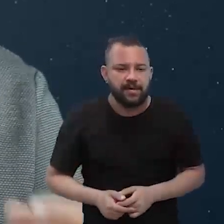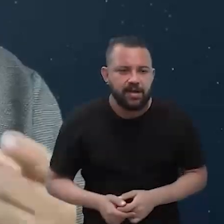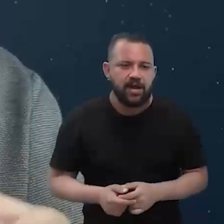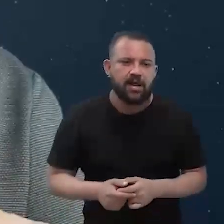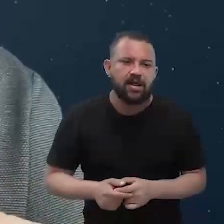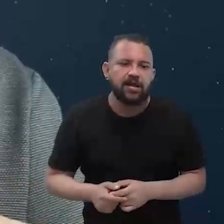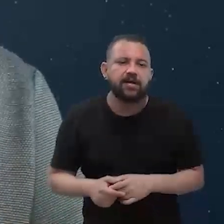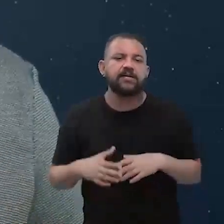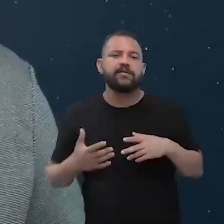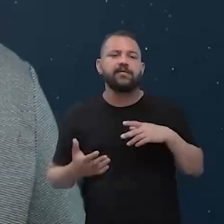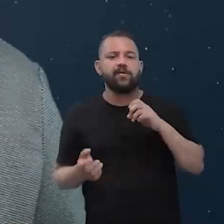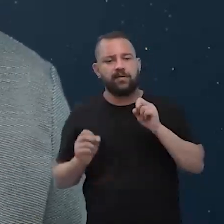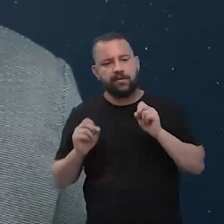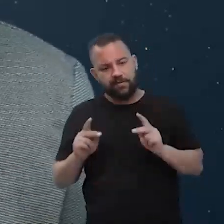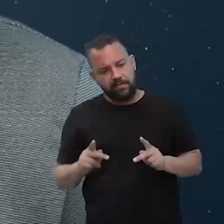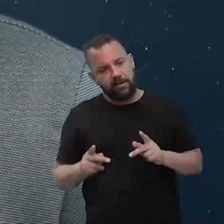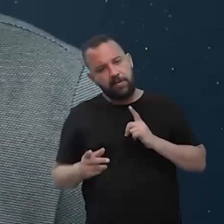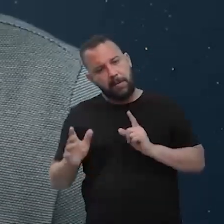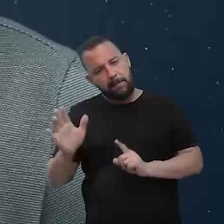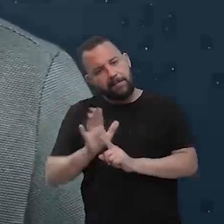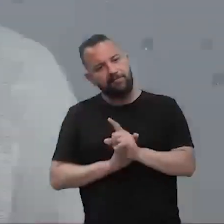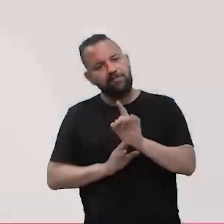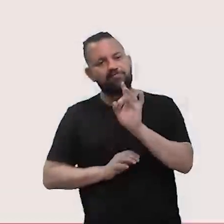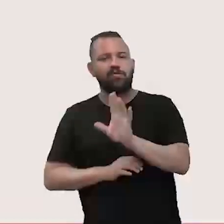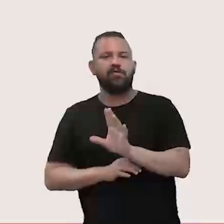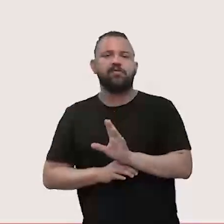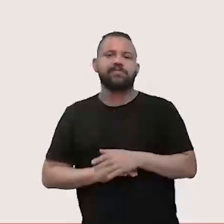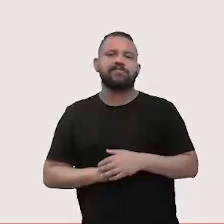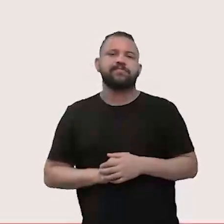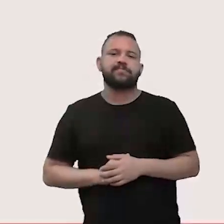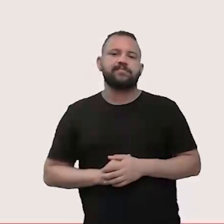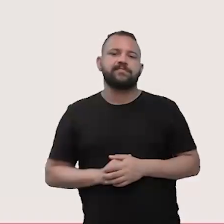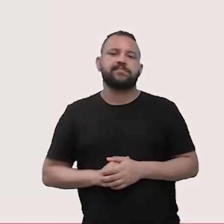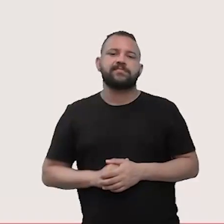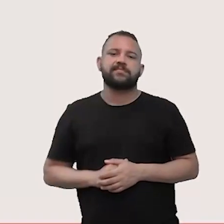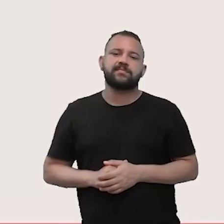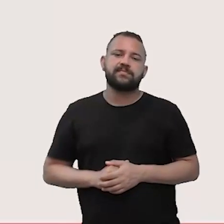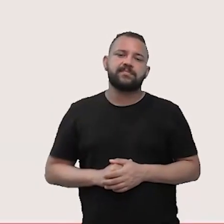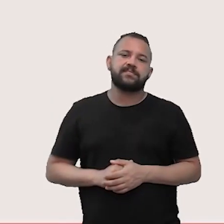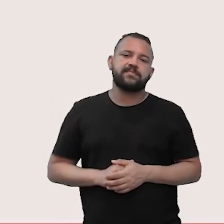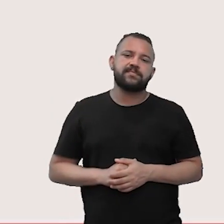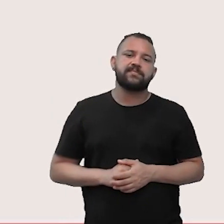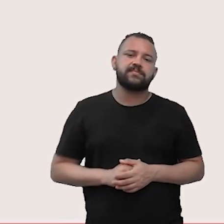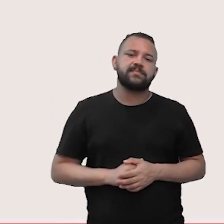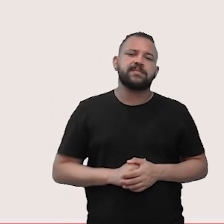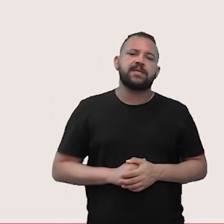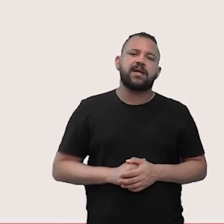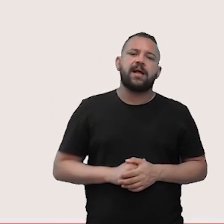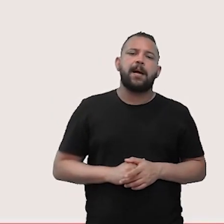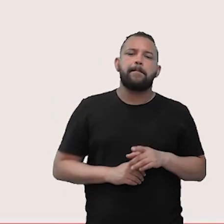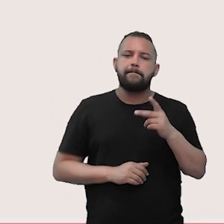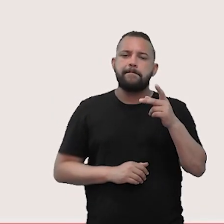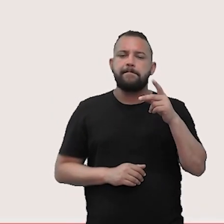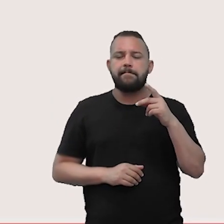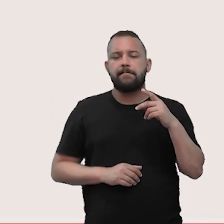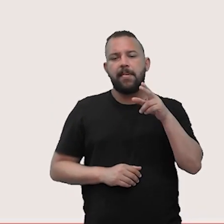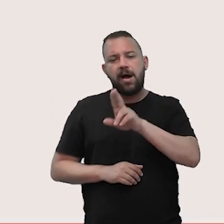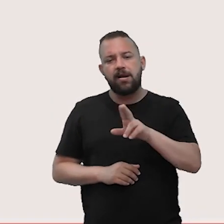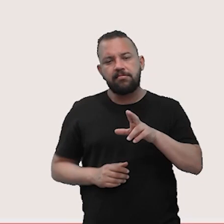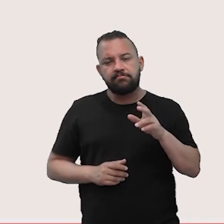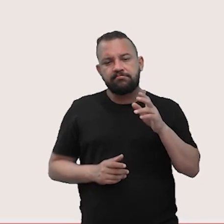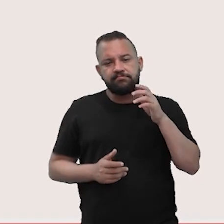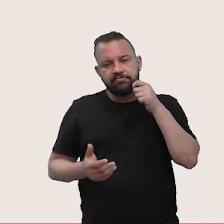aí? Uma questão só. Vai o comando aí, Robertão. Para convencer o público-alvo